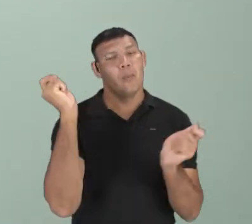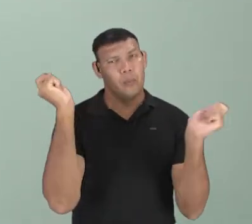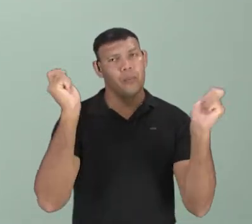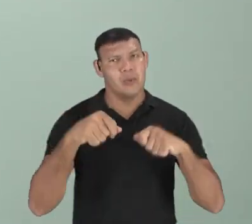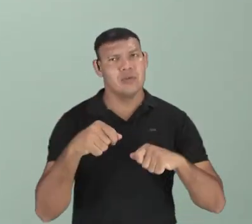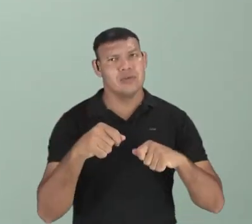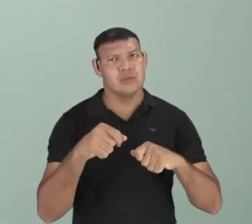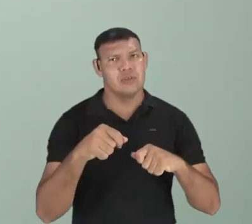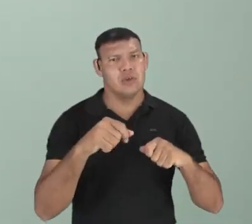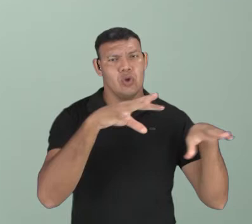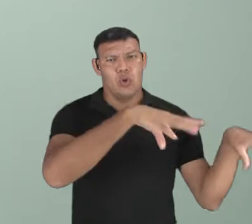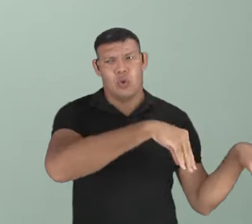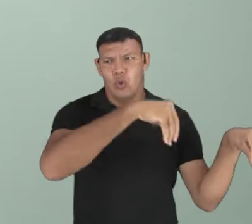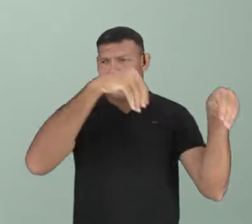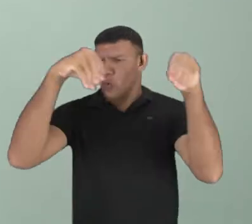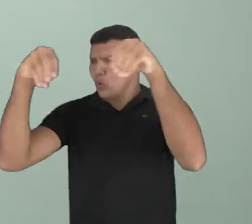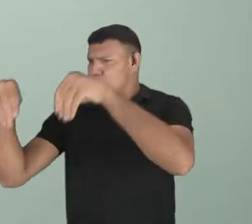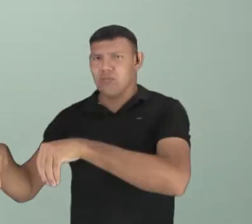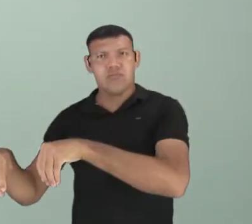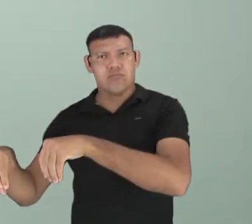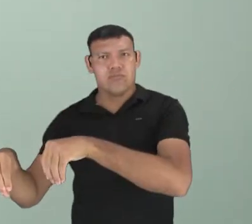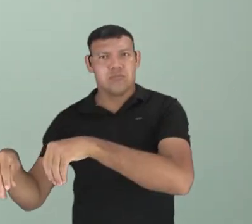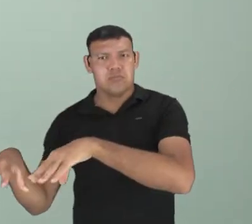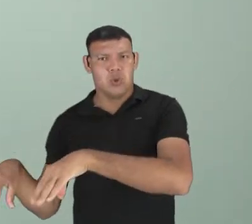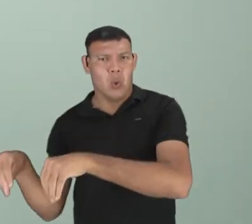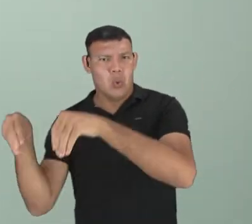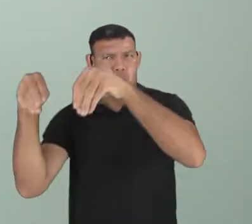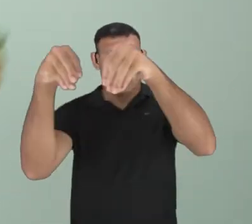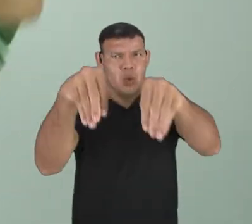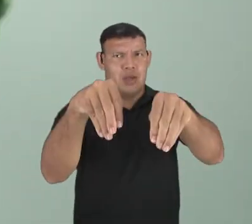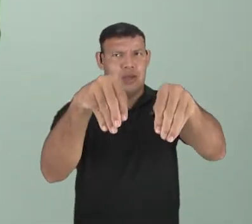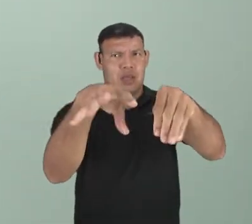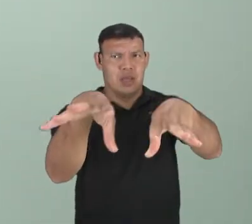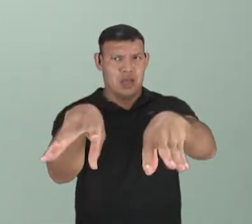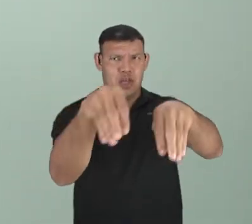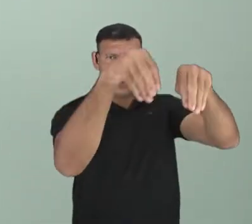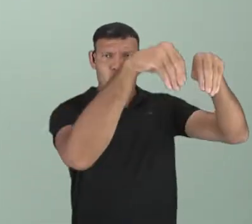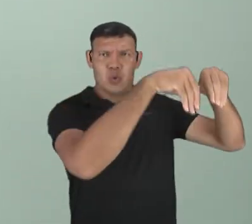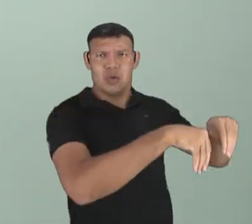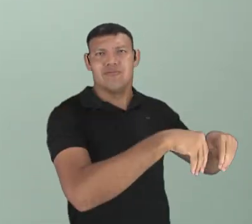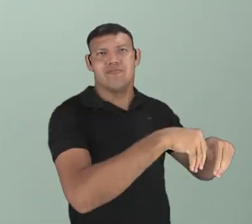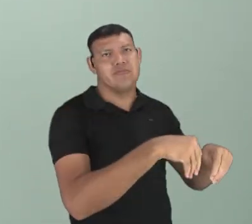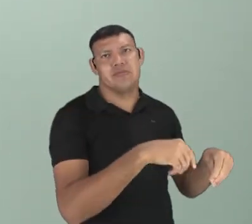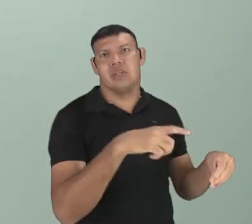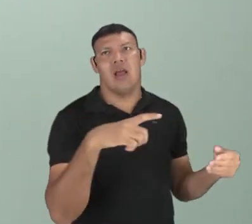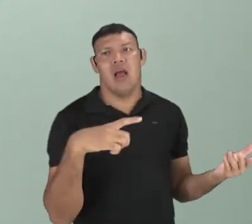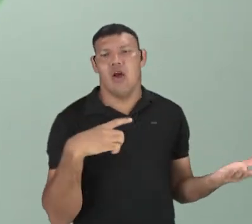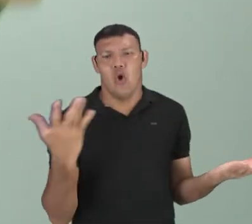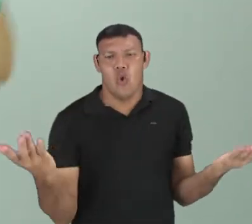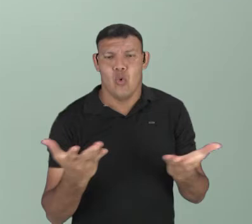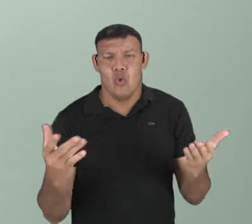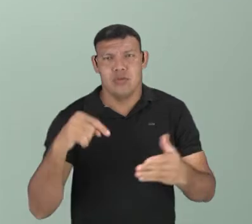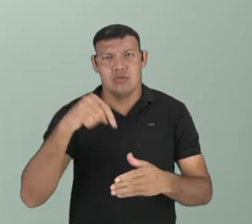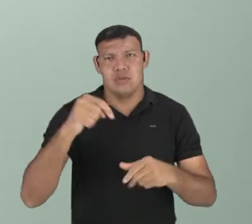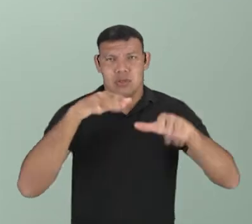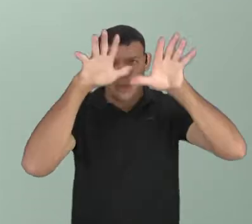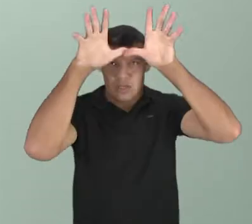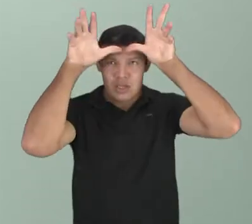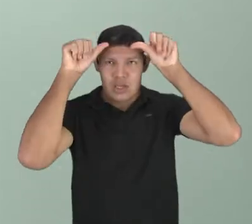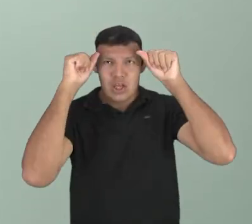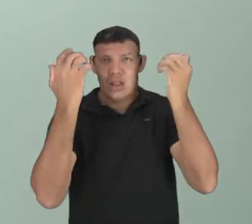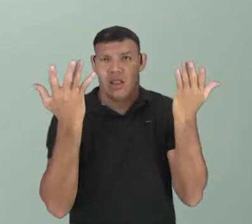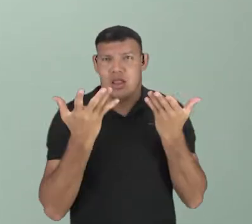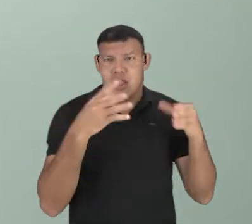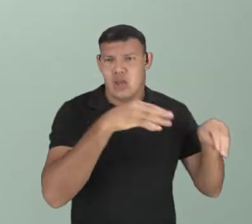Acre, a nossa cidade, e eu posso daqui 1 minuto estar em Paris. Pensem que na Idade Média,